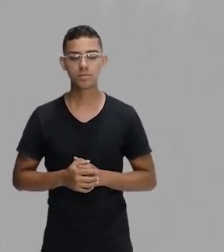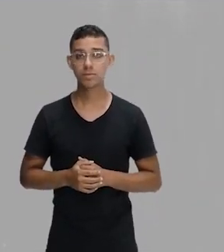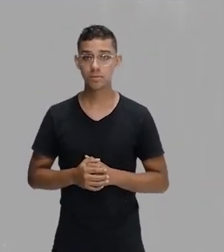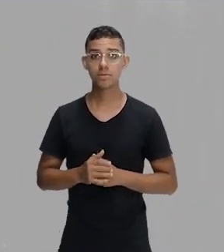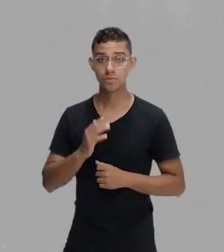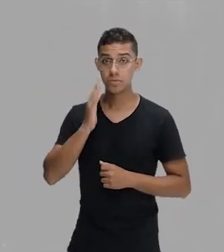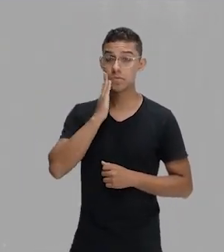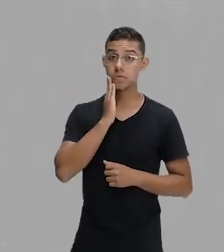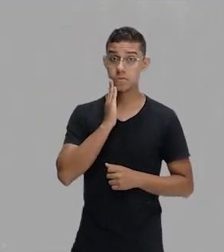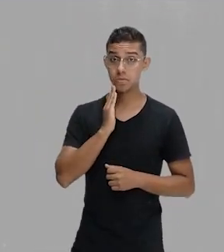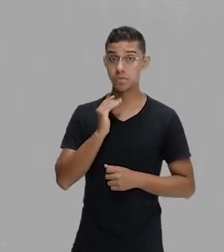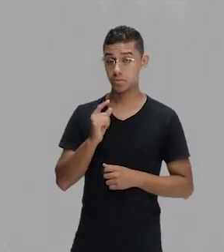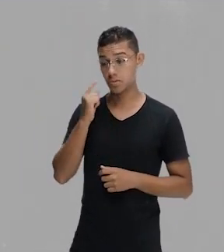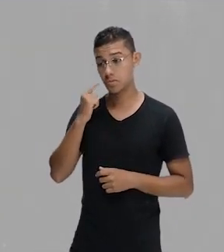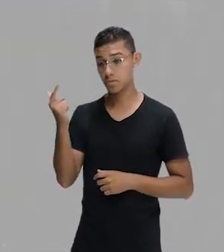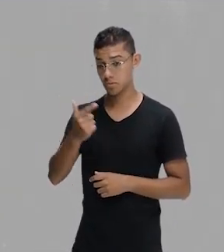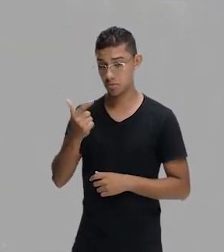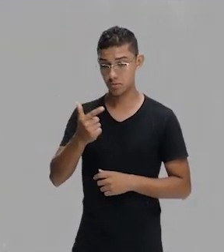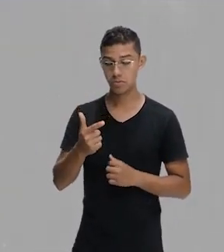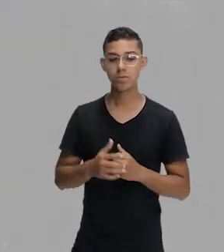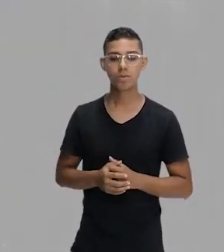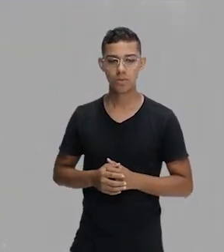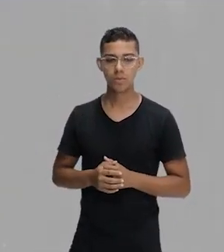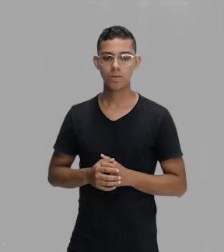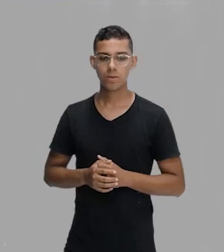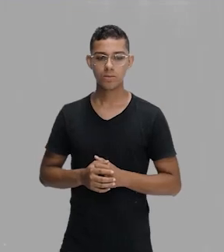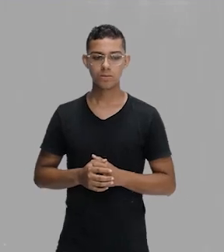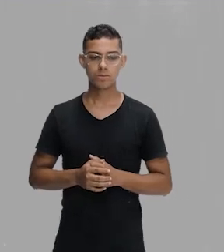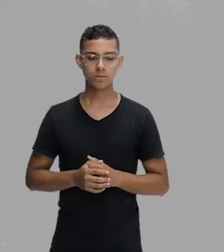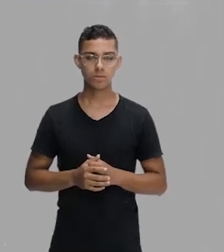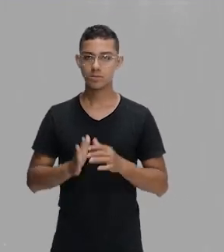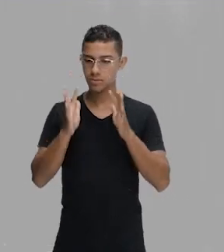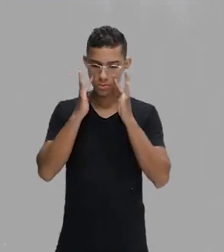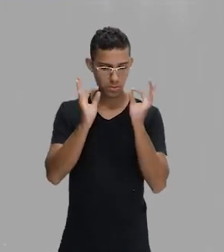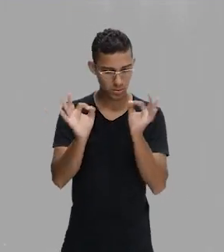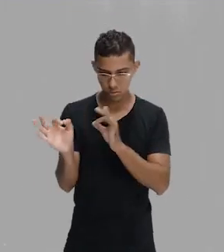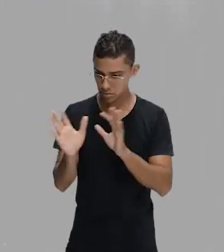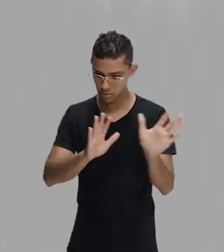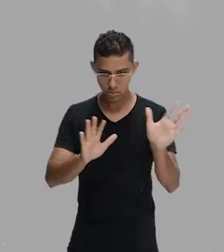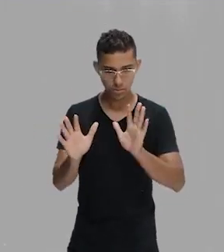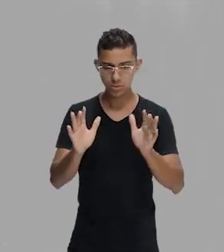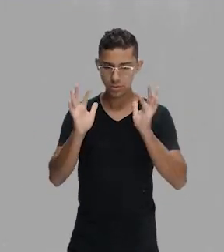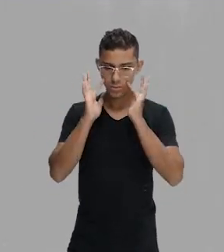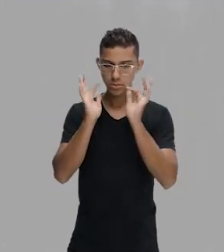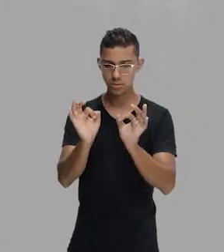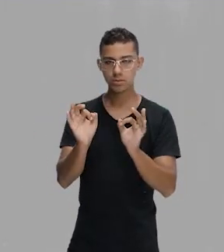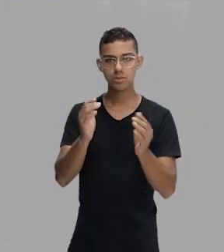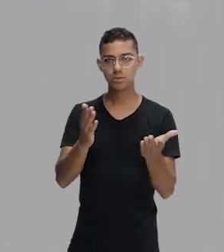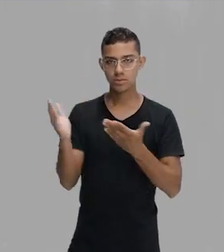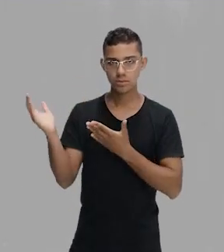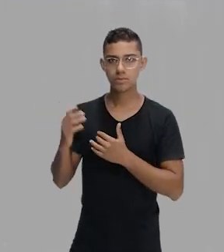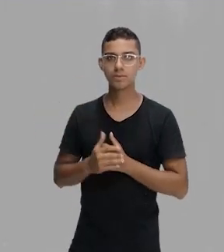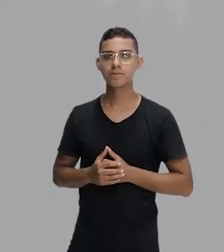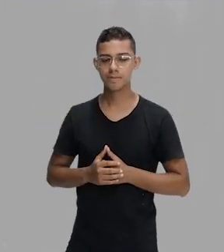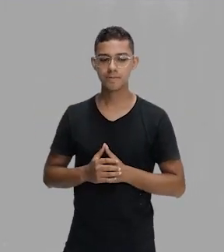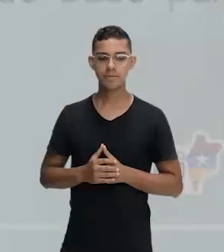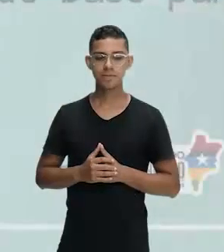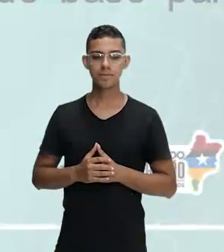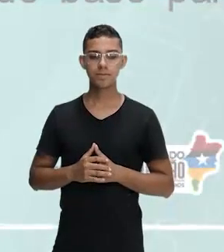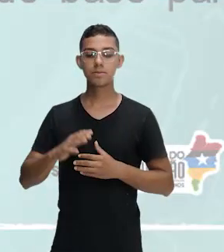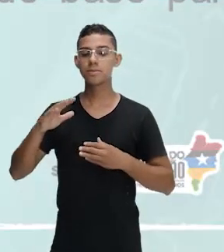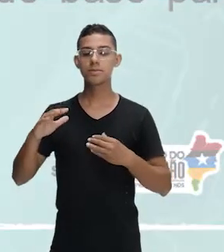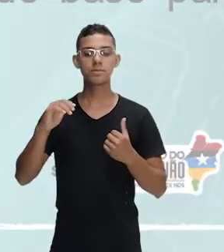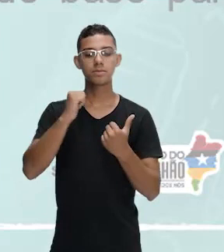deixa a preguiça chegar. Não fica disperso, vamos lá, presta atenção direitinho. Sobre o